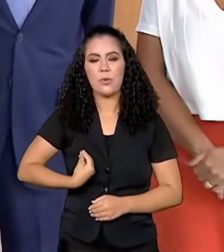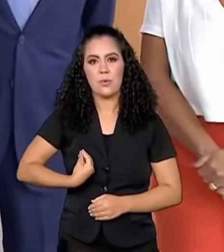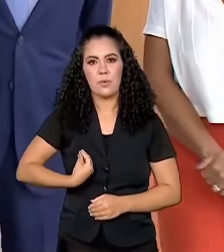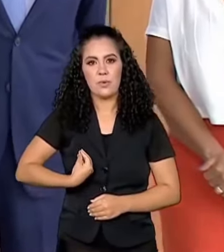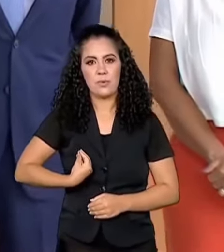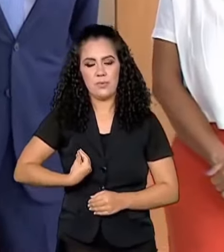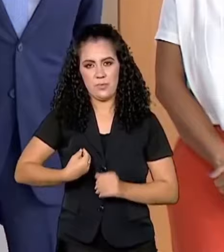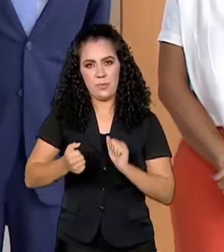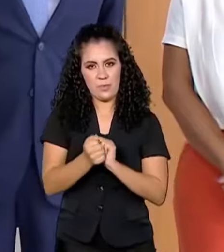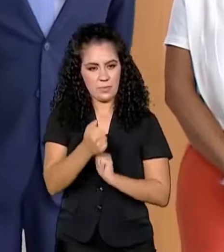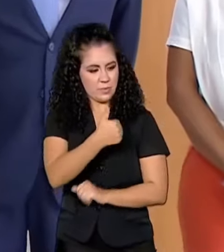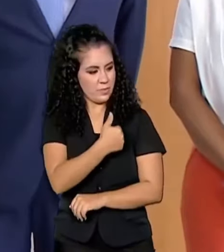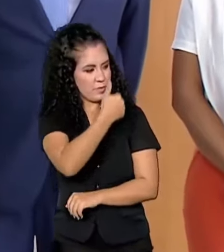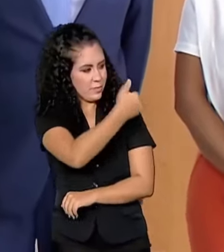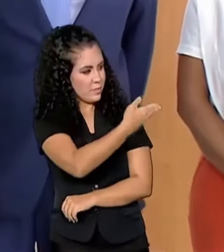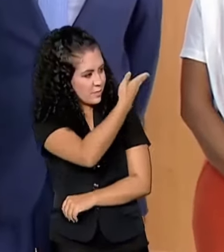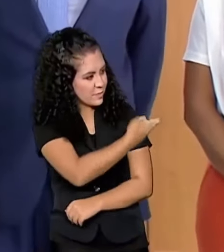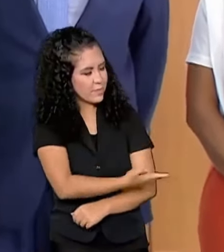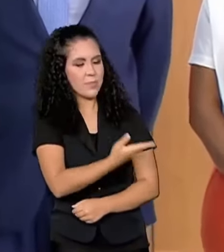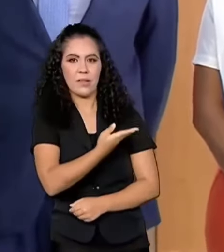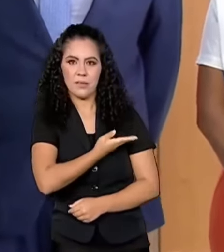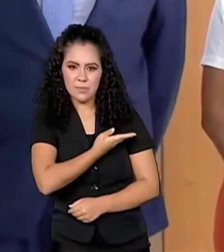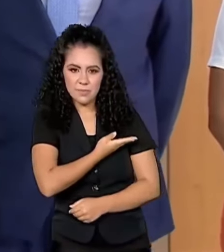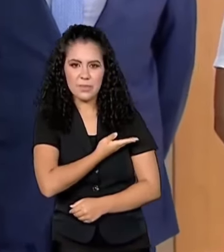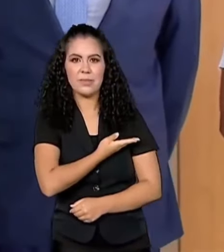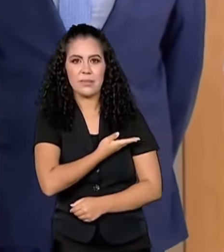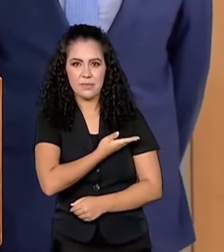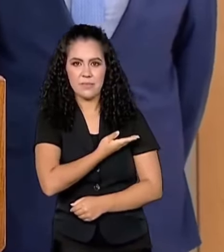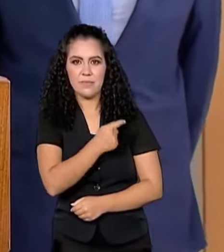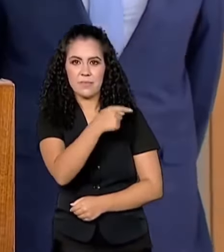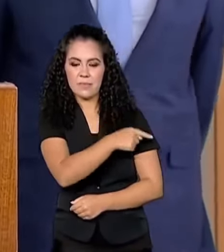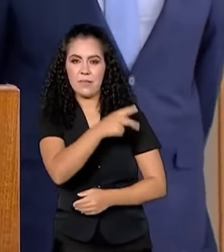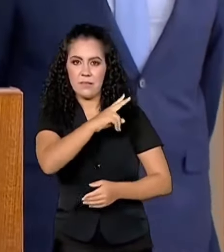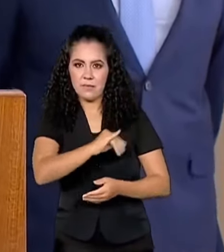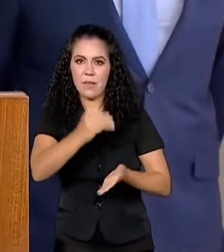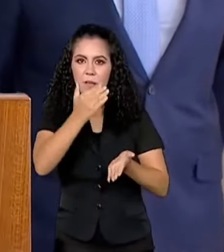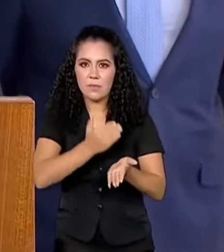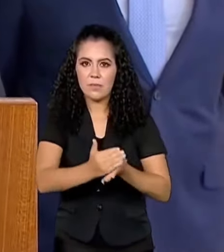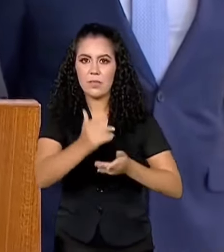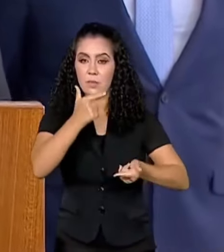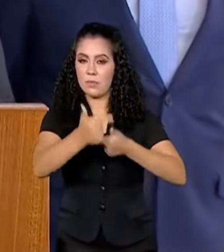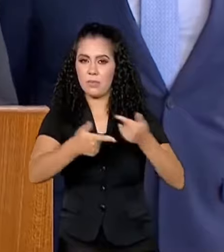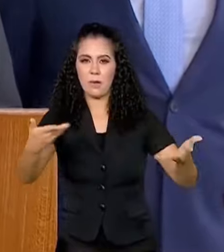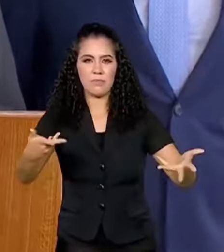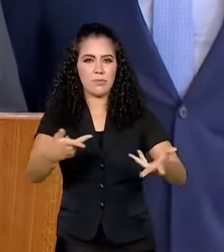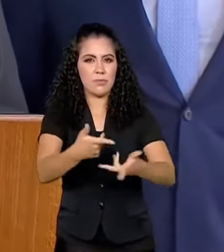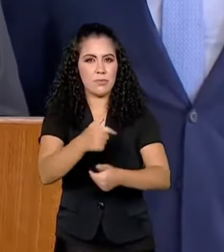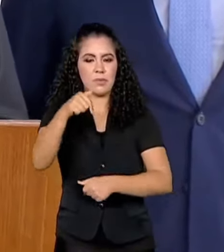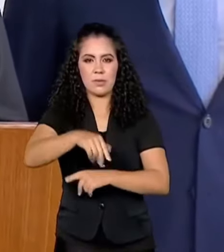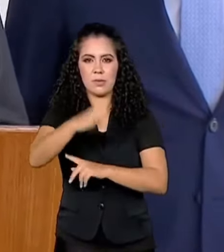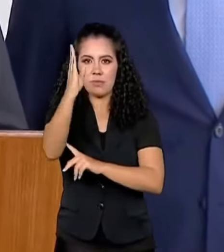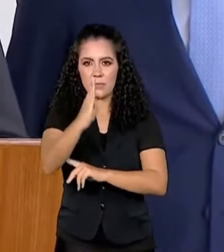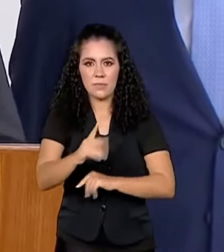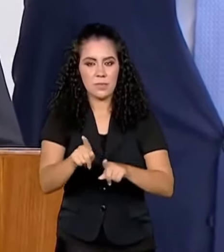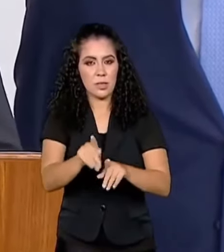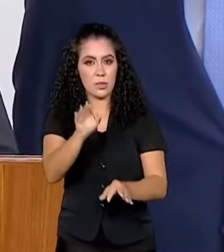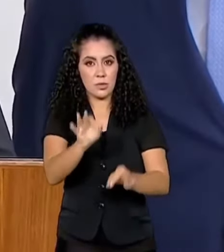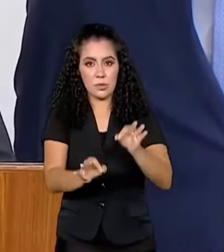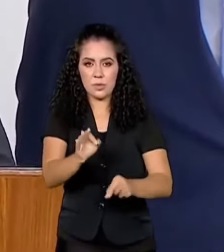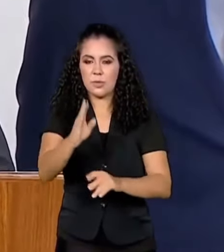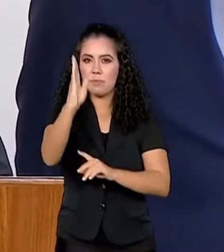um companheiro que está prestando um serviço extraordinário ao país a justiça